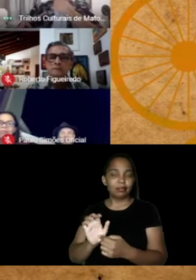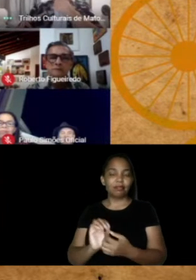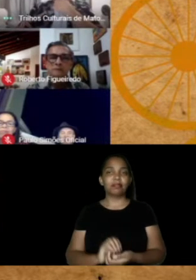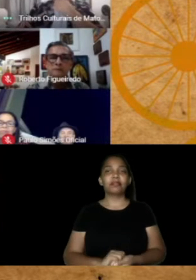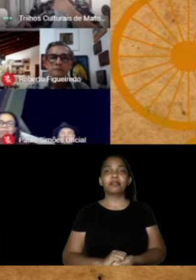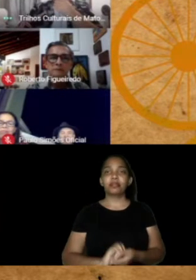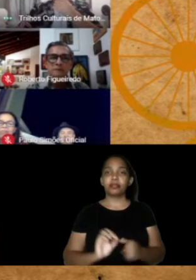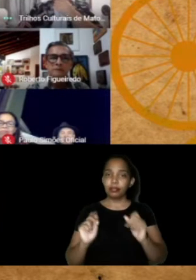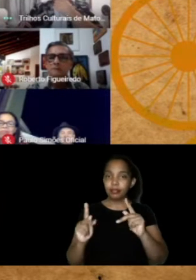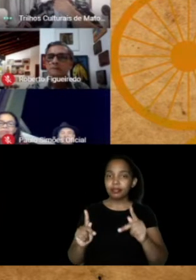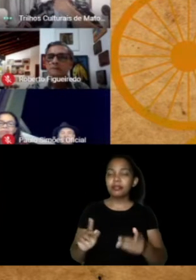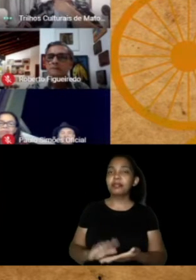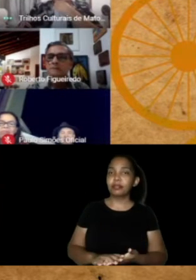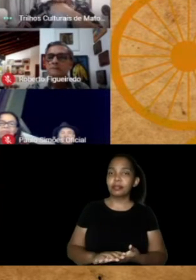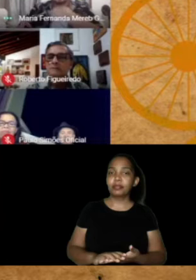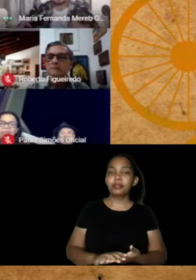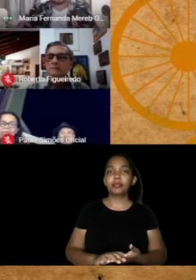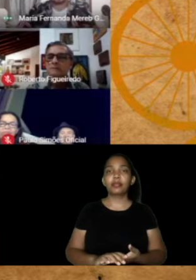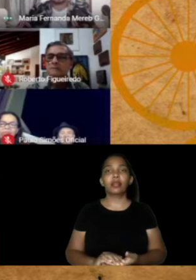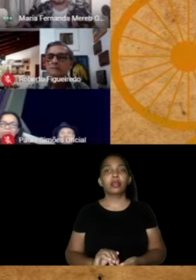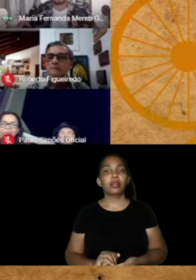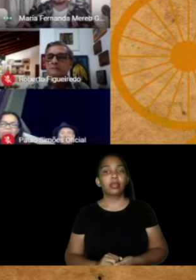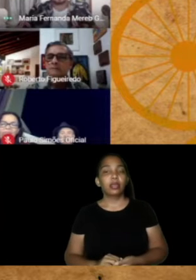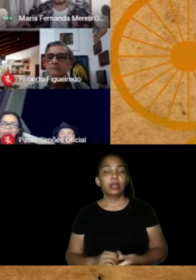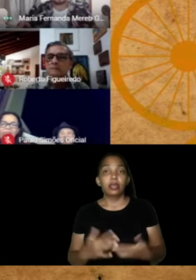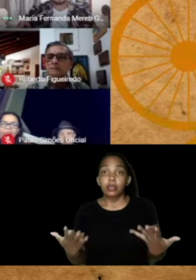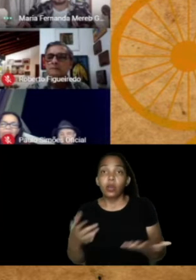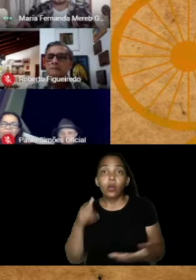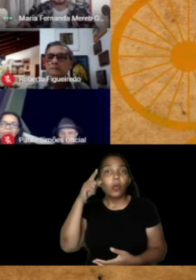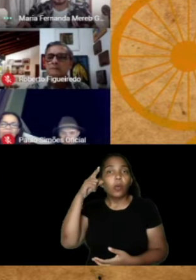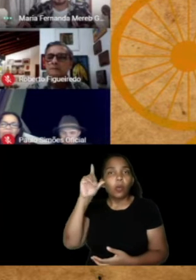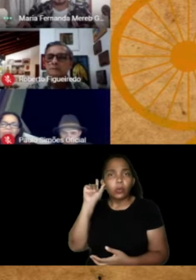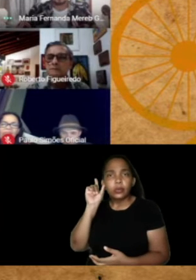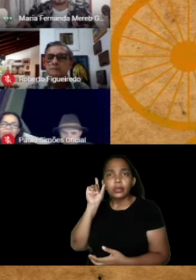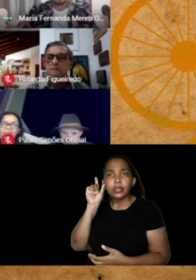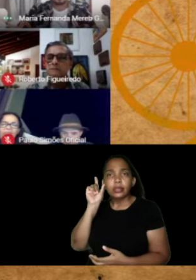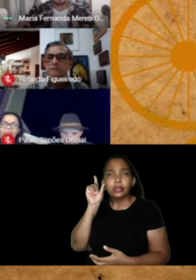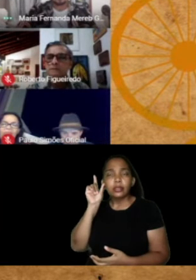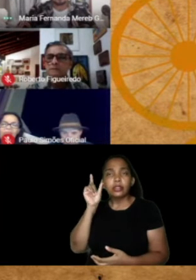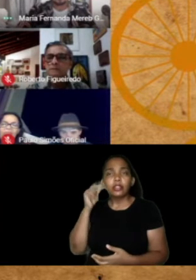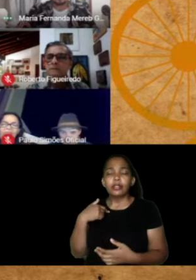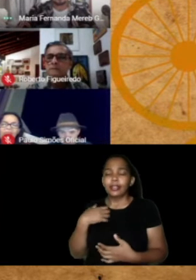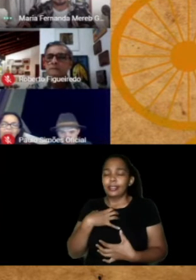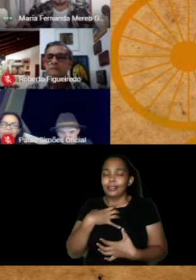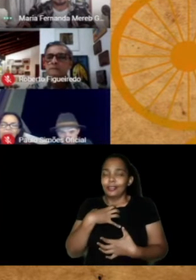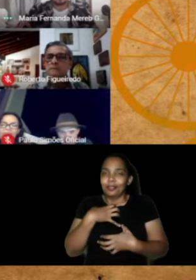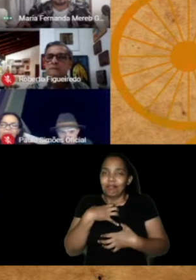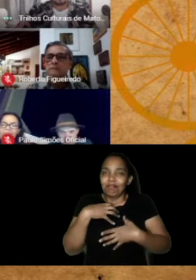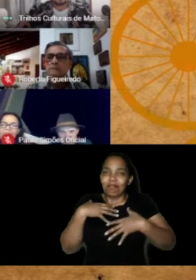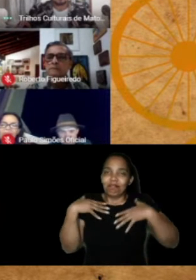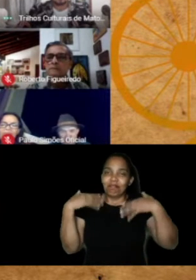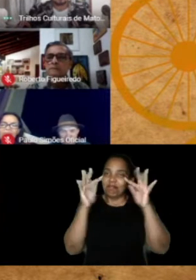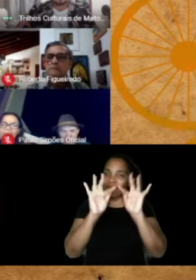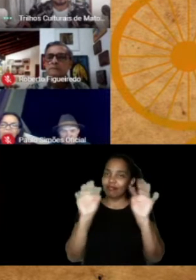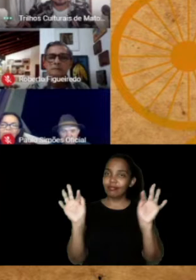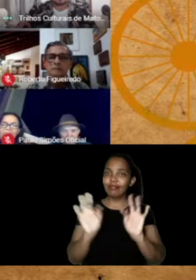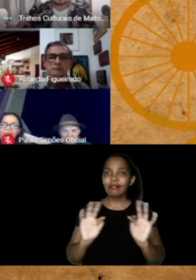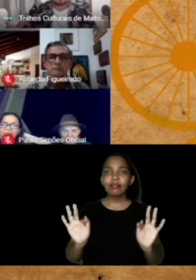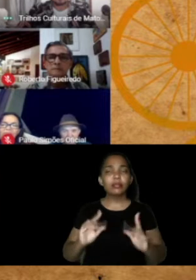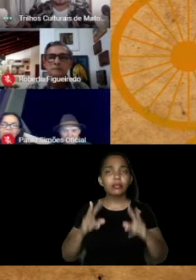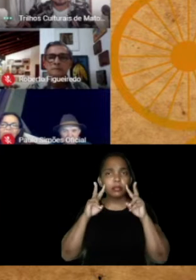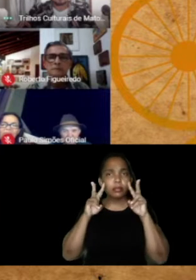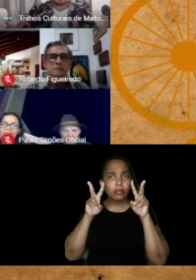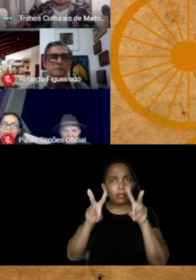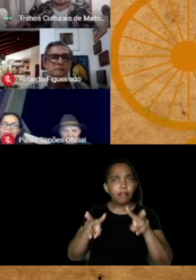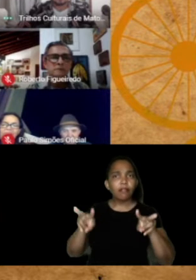Então, desculpa. E ontem eu fiquei muito feliz por ter ouvido o trabalho